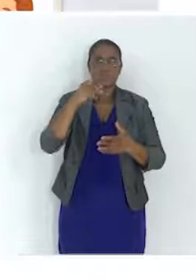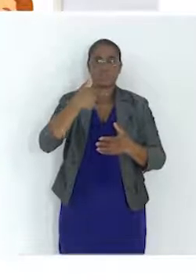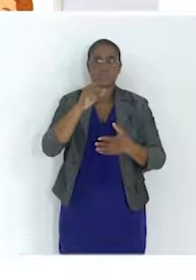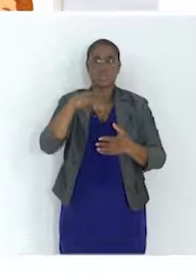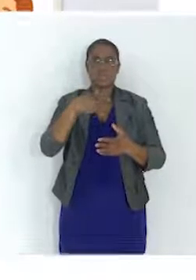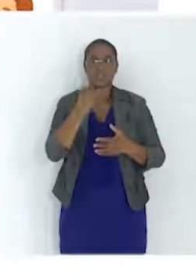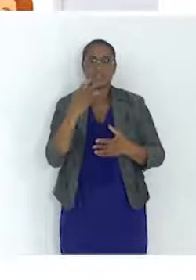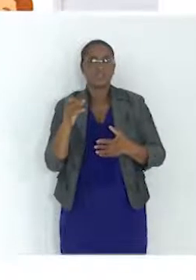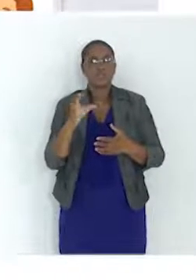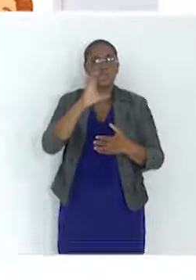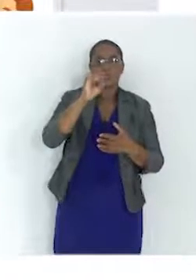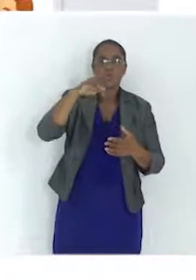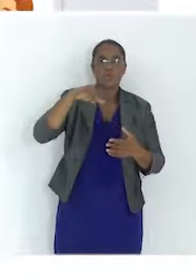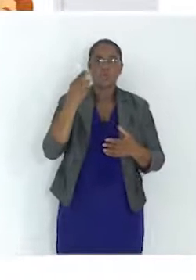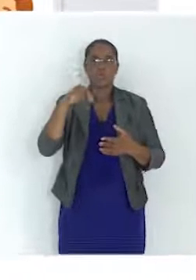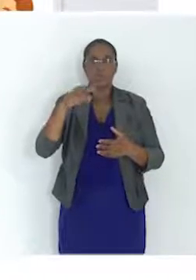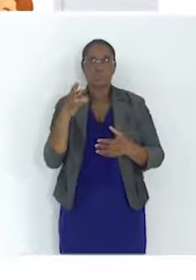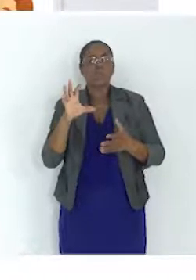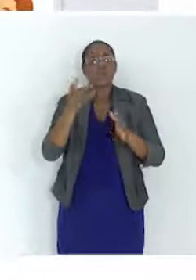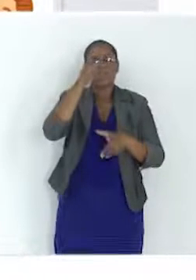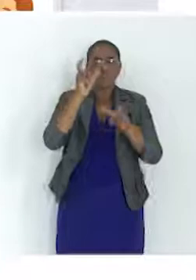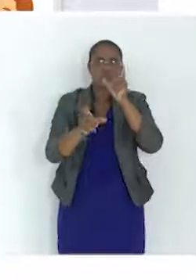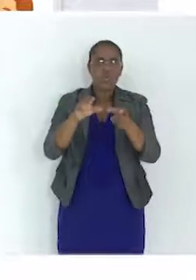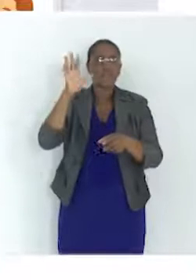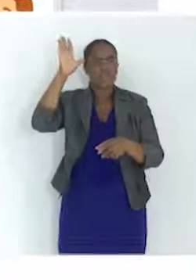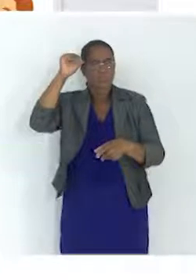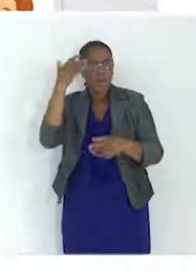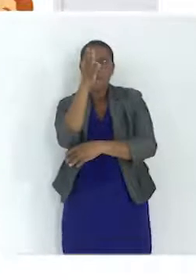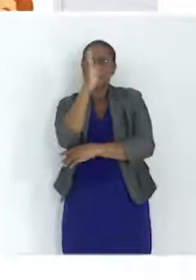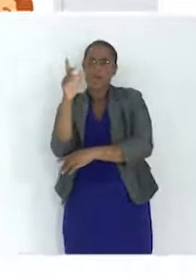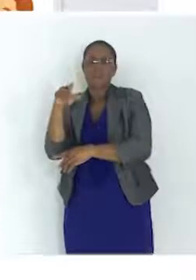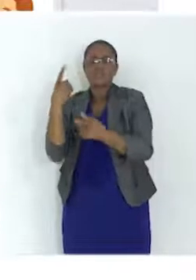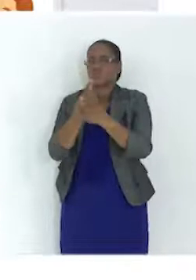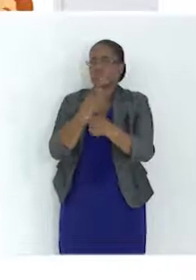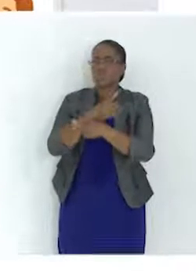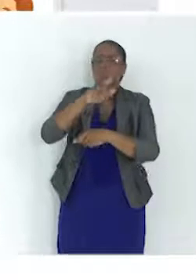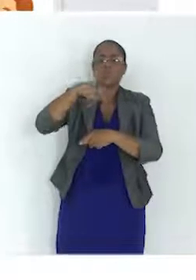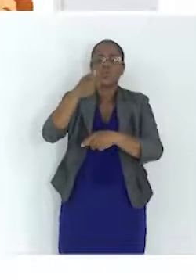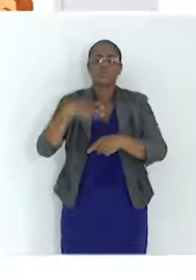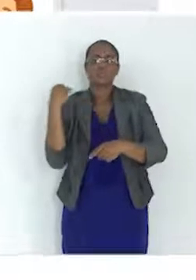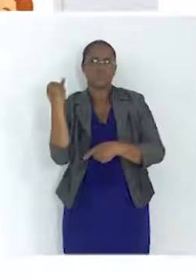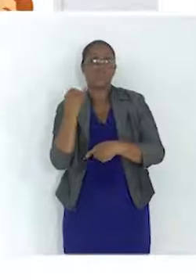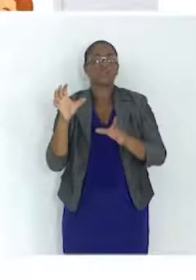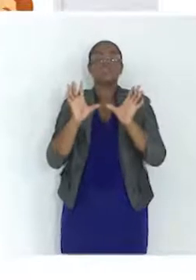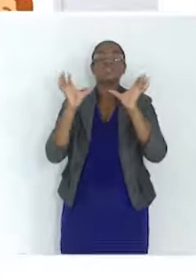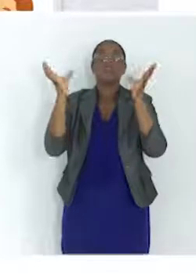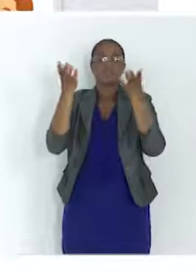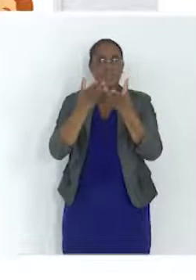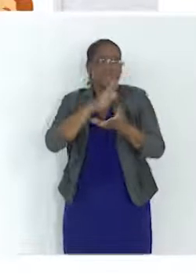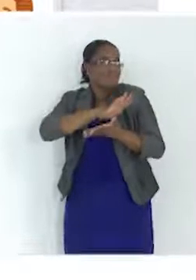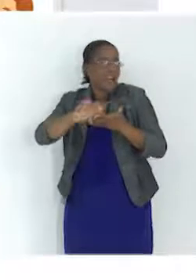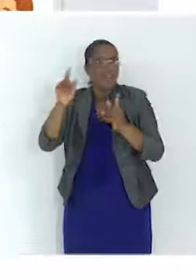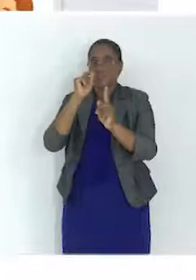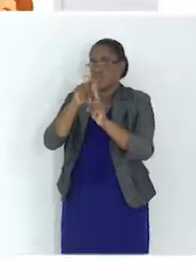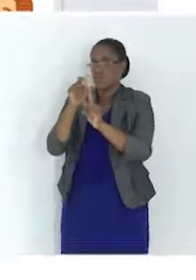animais, plantas, objetos e outras entidades em geral, nada especificado, nada individualizado,